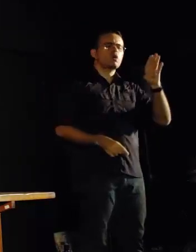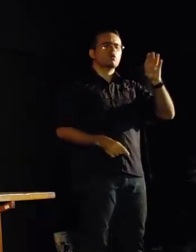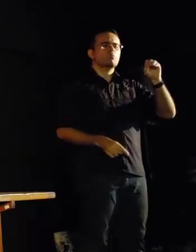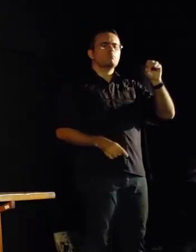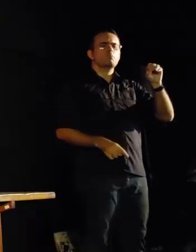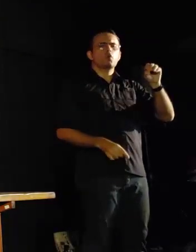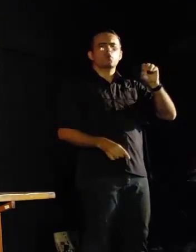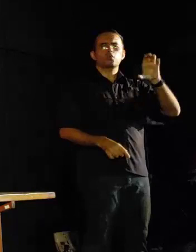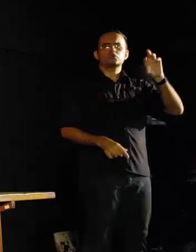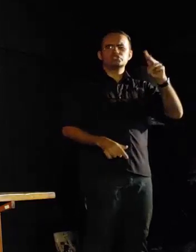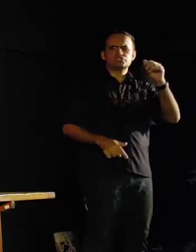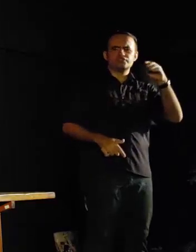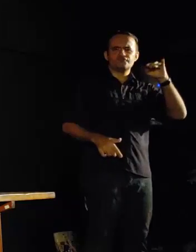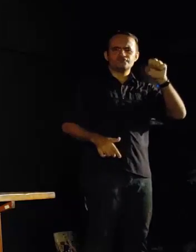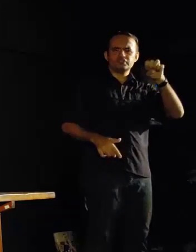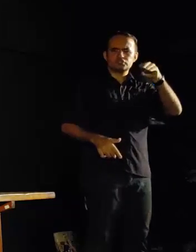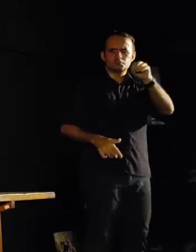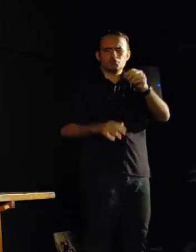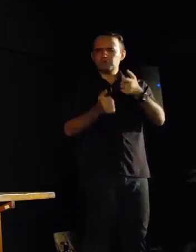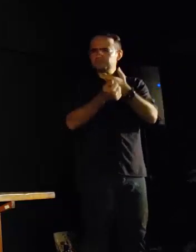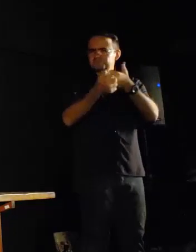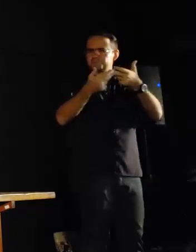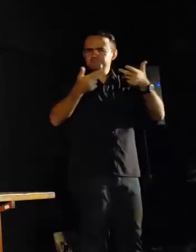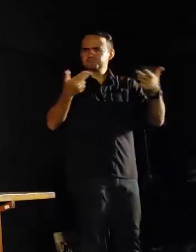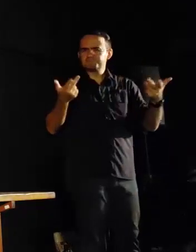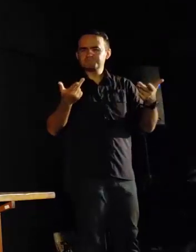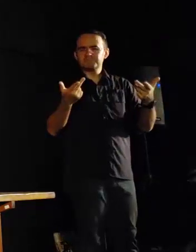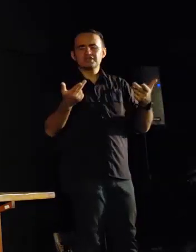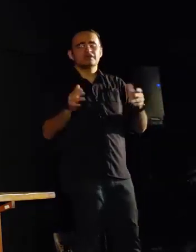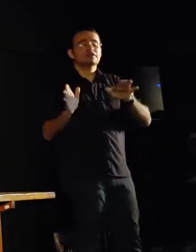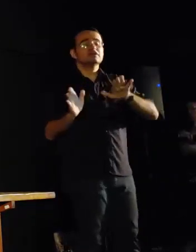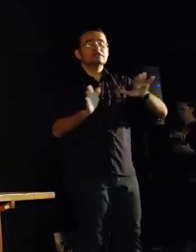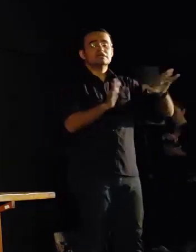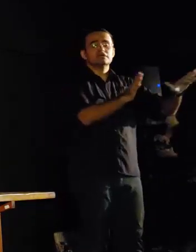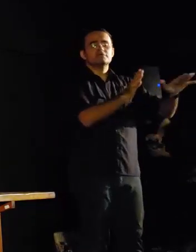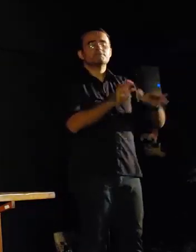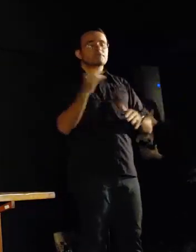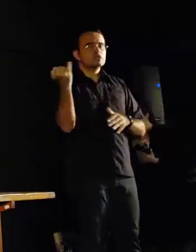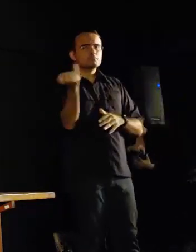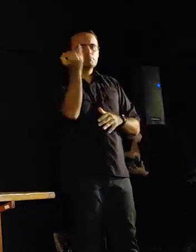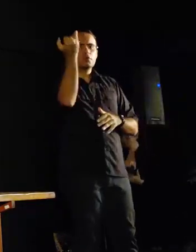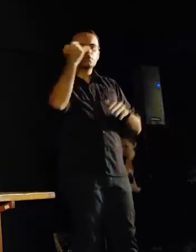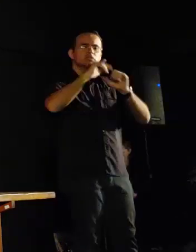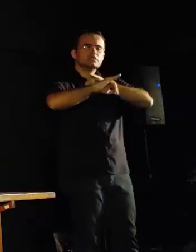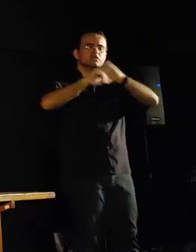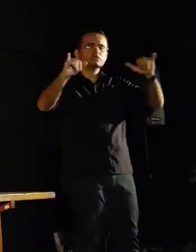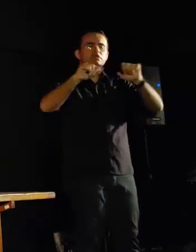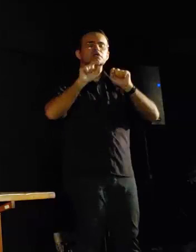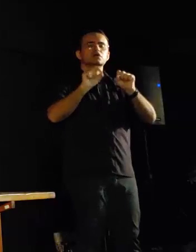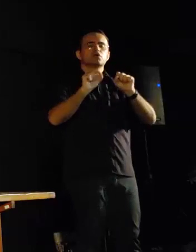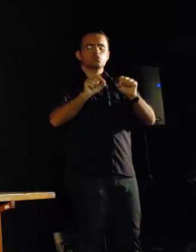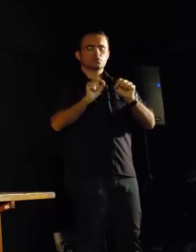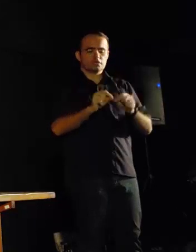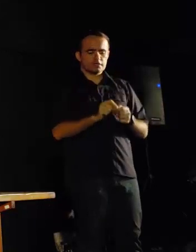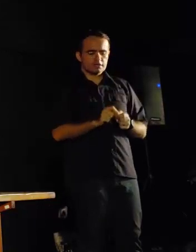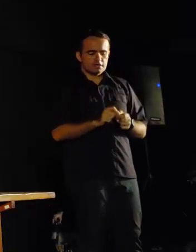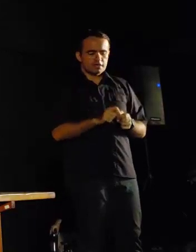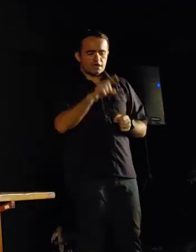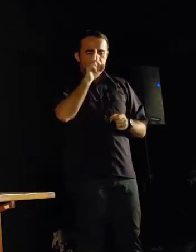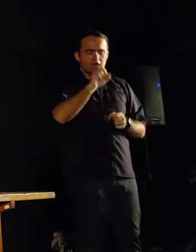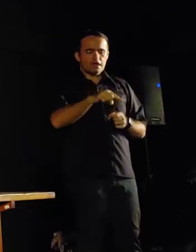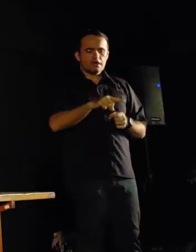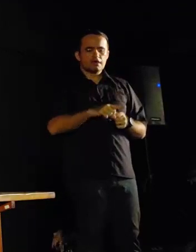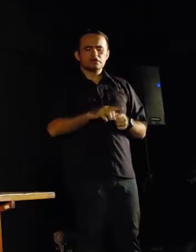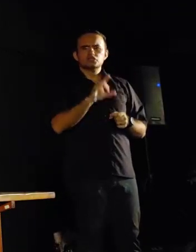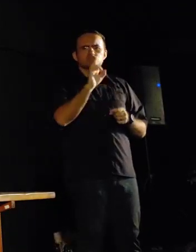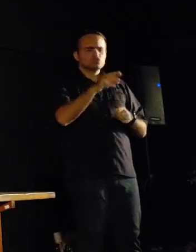que o valha. Certo? Eu insistiria muito nesse aspecto pelo seguinte, porque isto, na verdade, foi uma